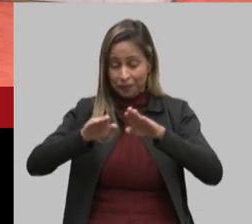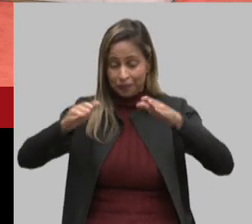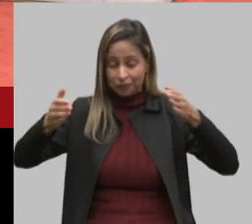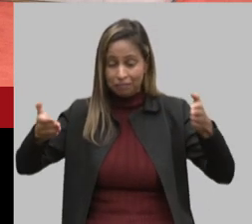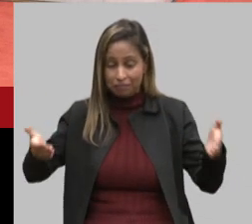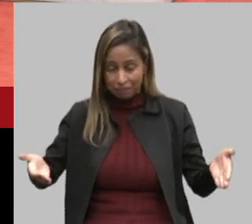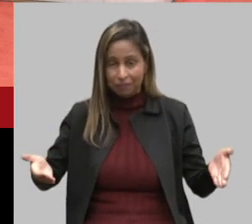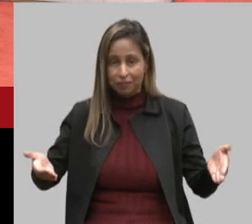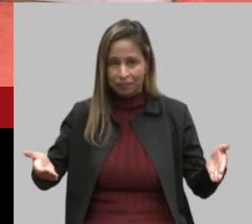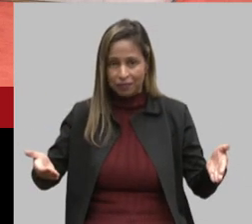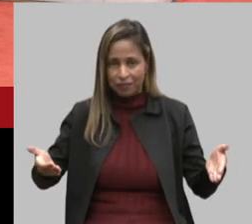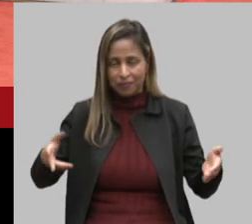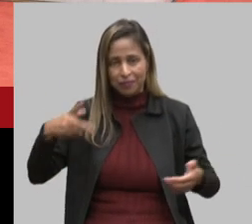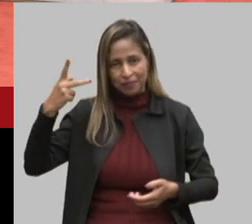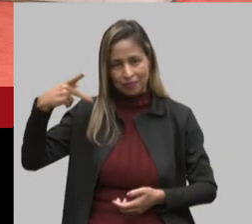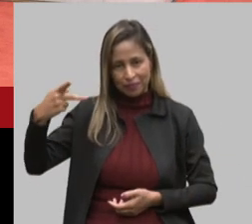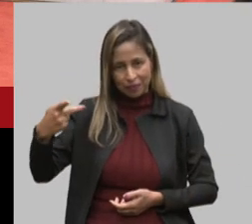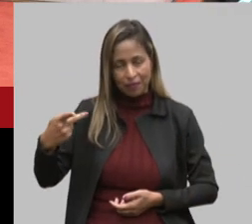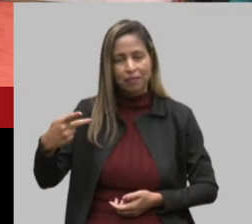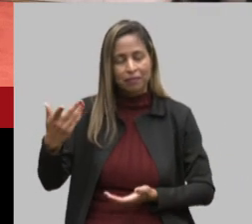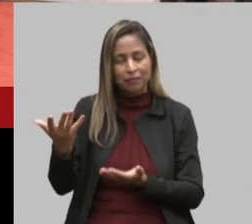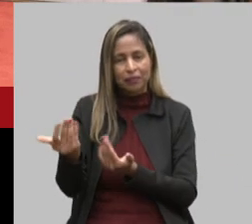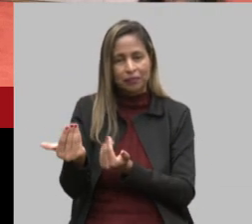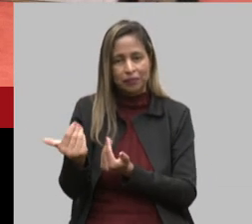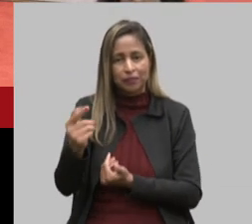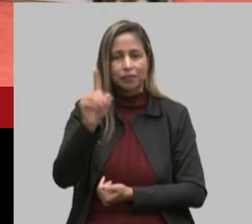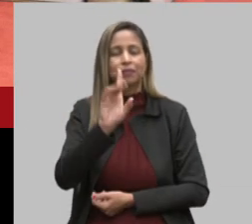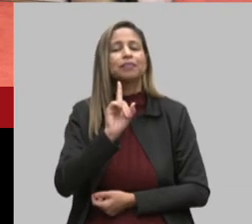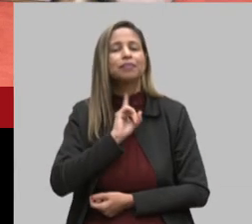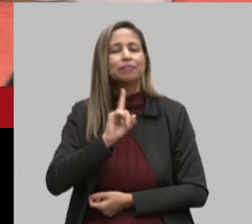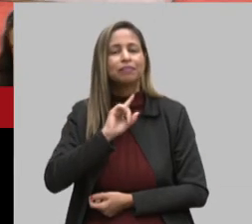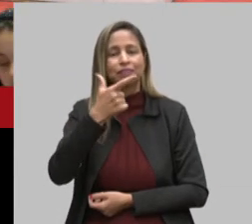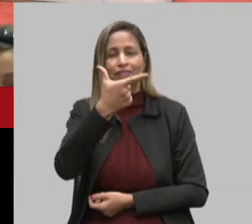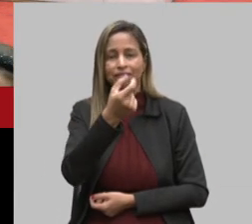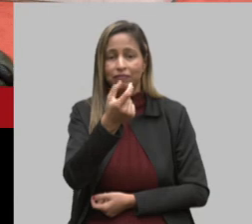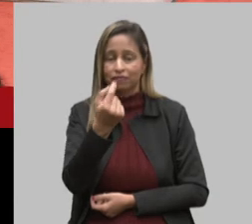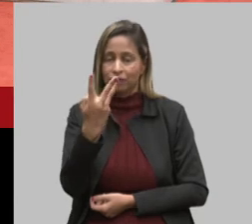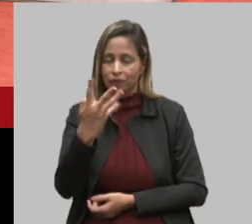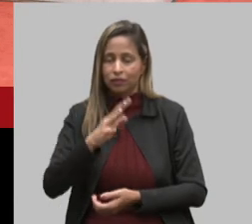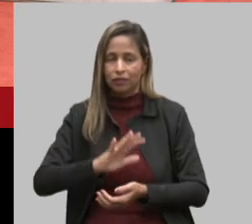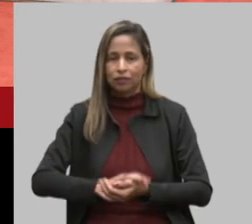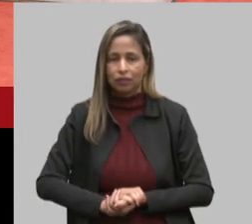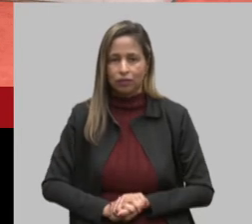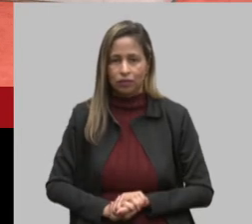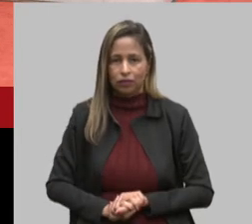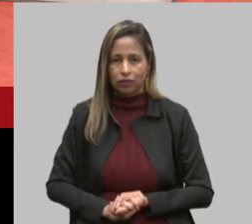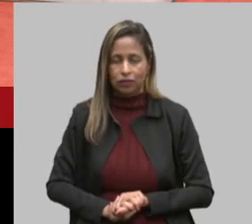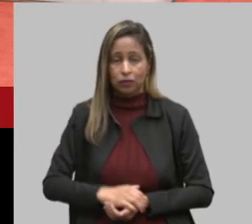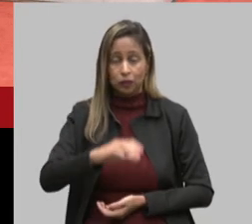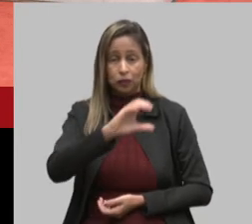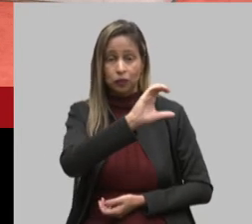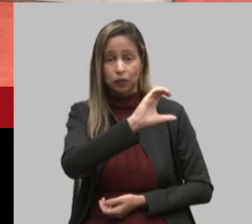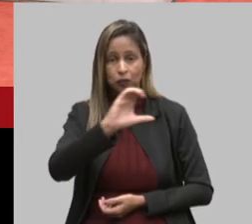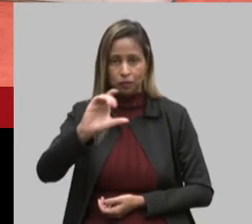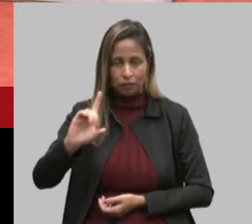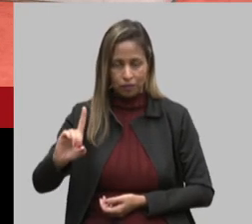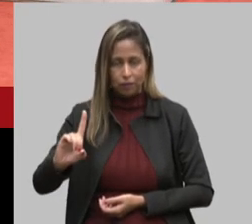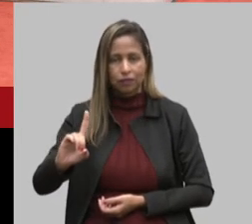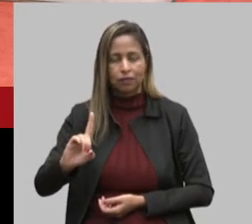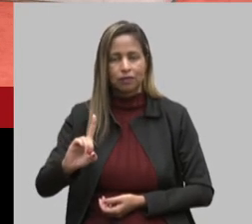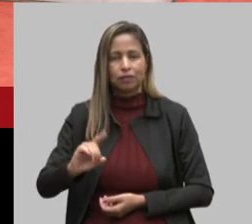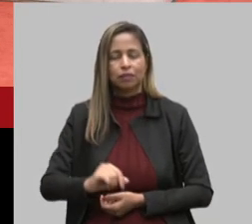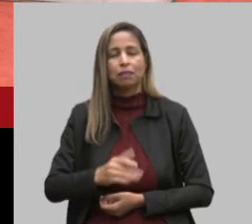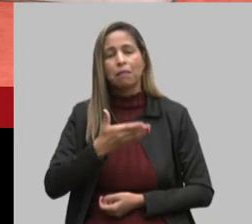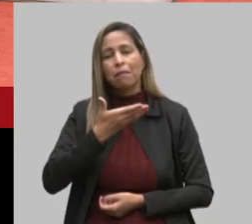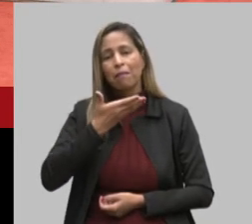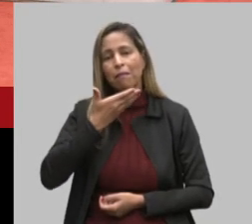sessão plenária final do Parlamento jovem de Minas 2024 os coordenadores o subtema melhorias